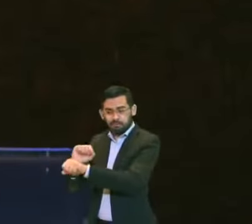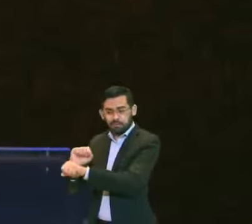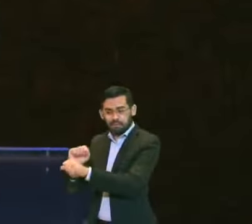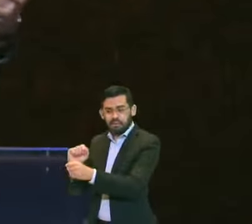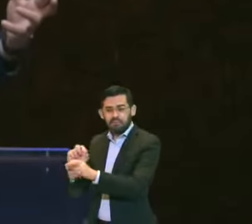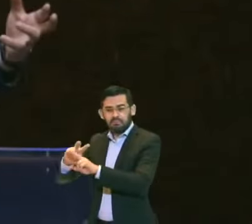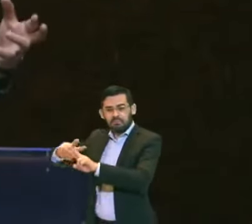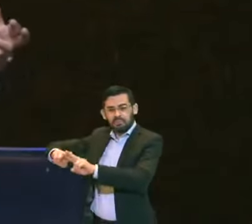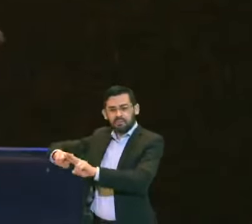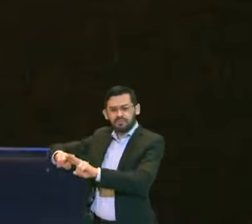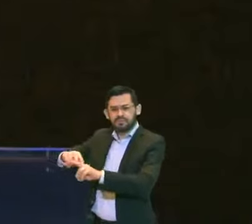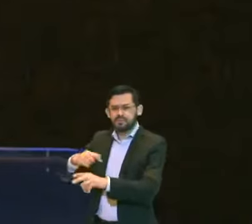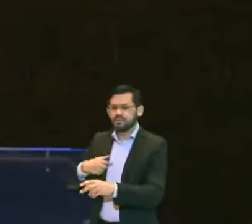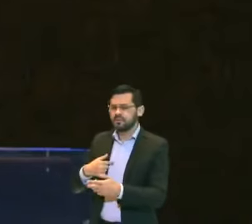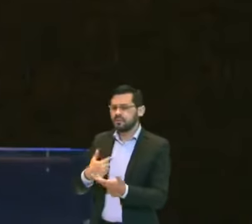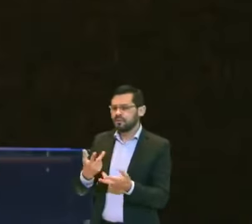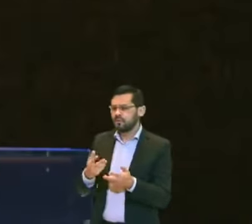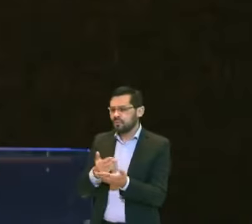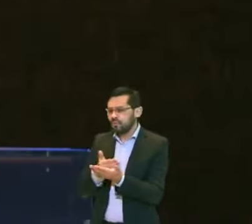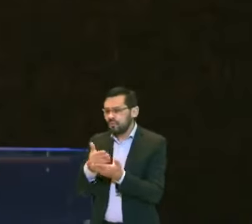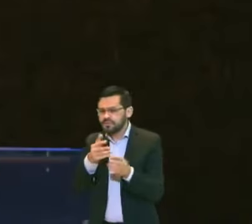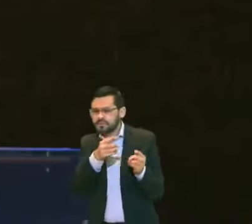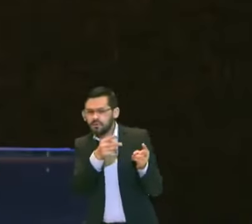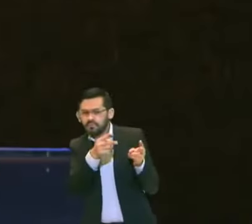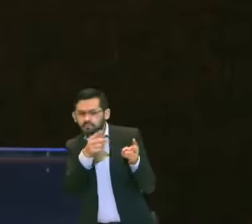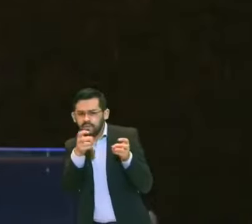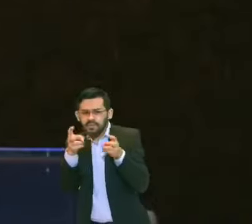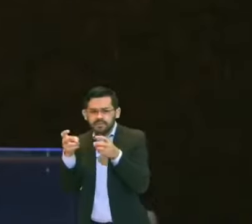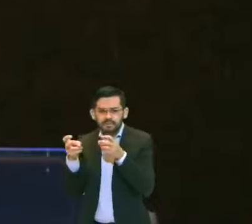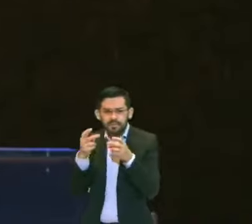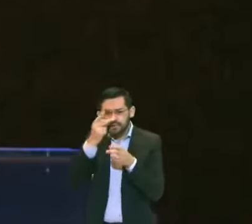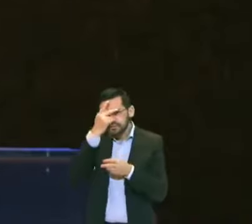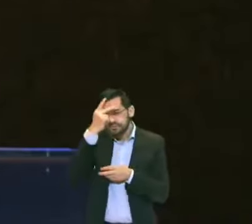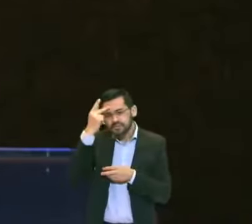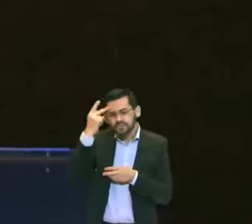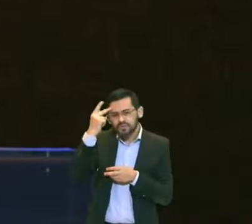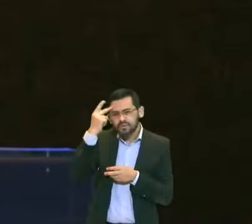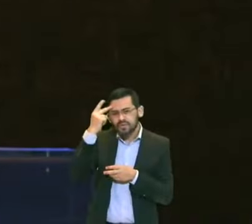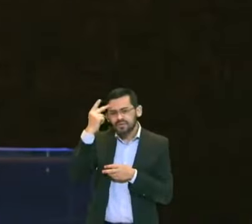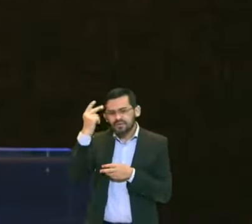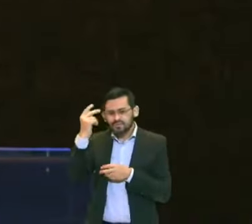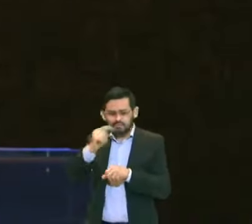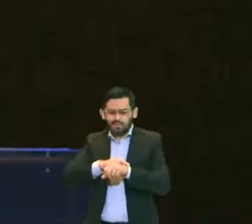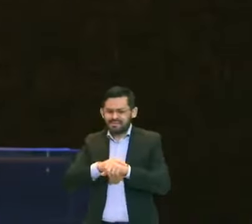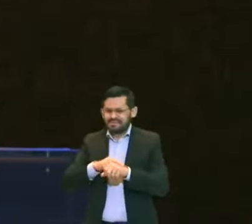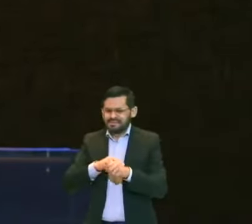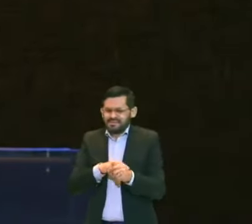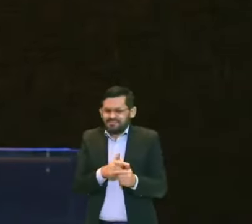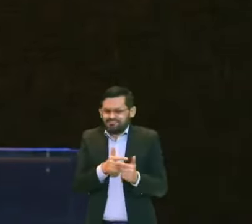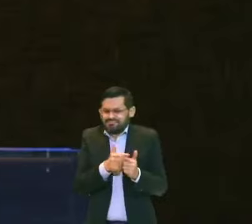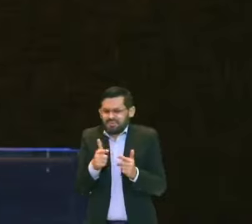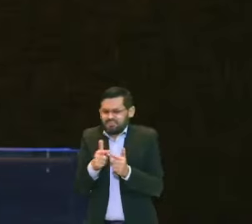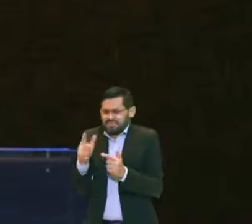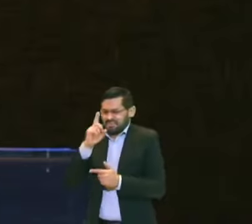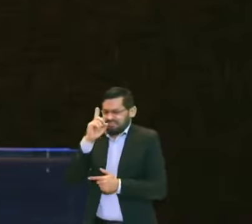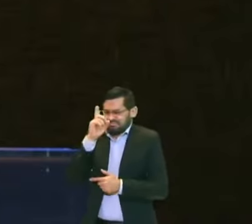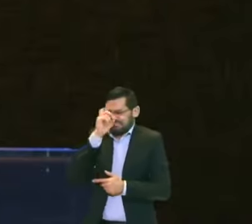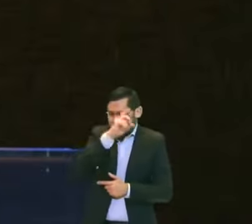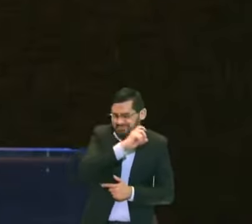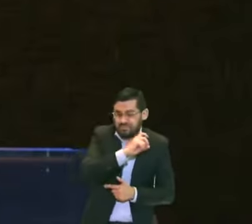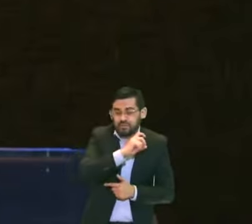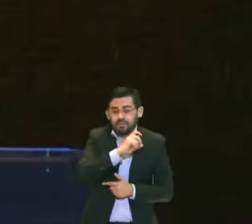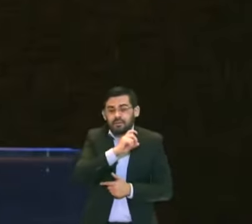começa a perceber que as pessoas que conseguiam passar por grandes adversidades eram aquelas que